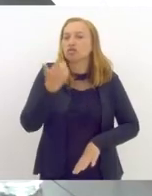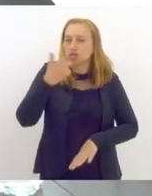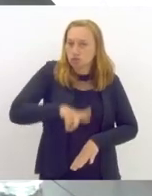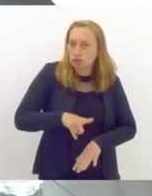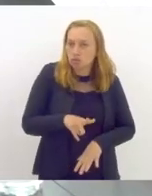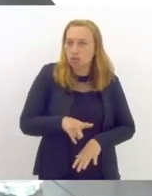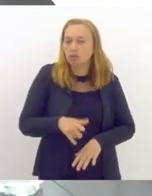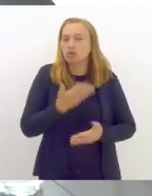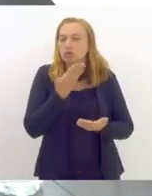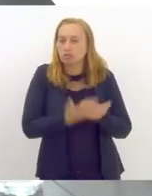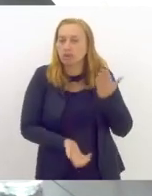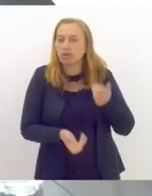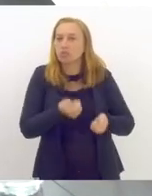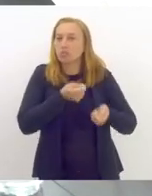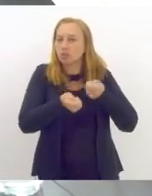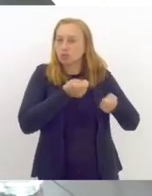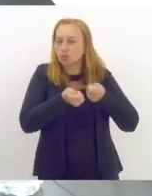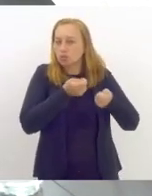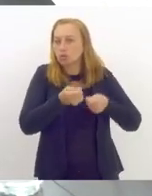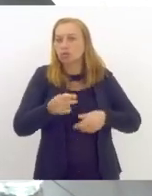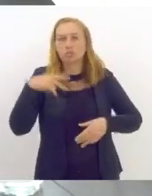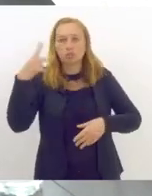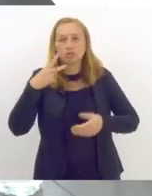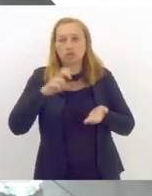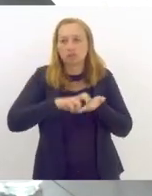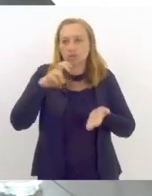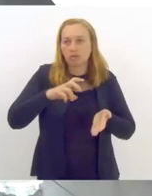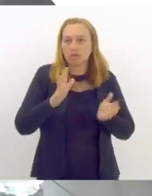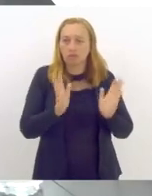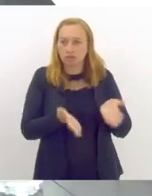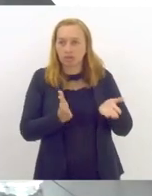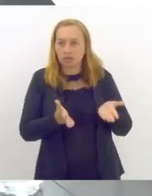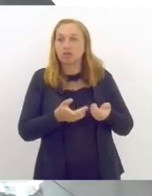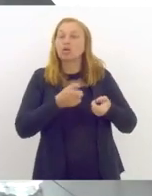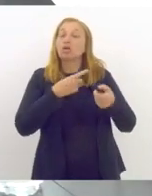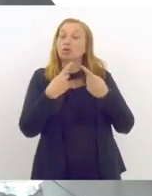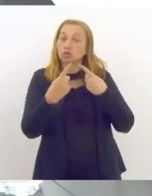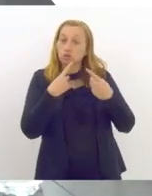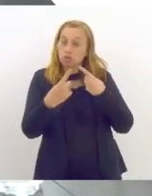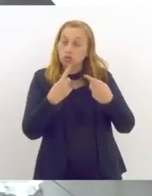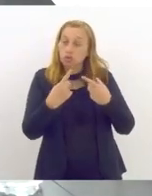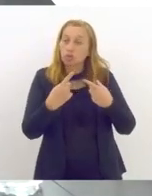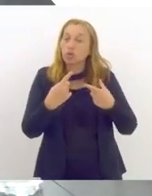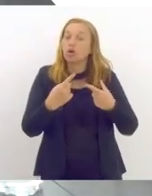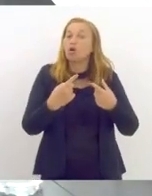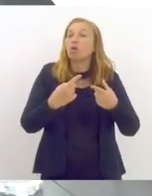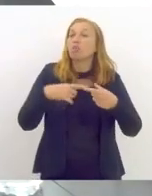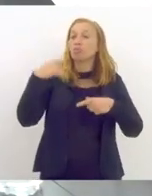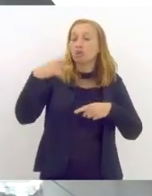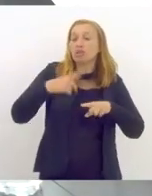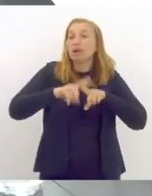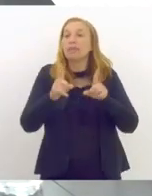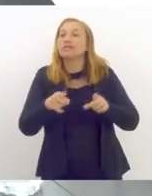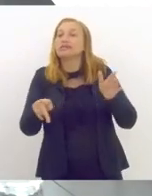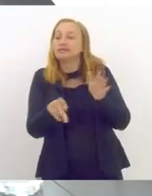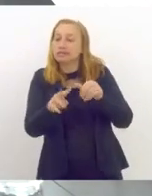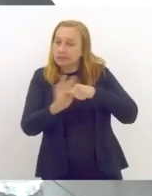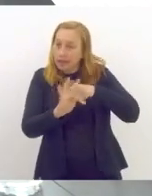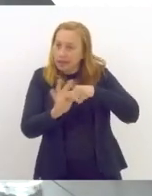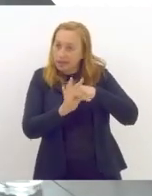a gente perdeu o controle político nessa manhã aqui é uma discussão política mas também é uma discussão técnica